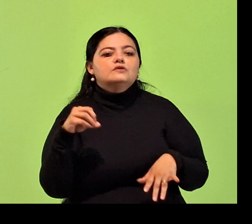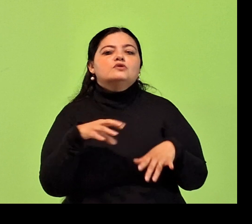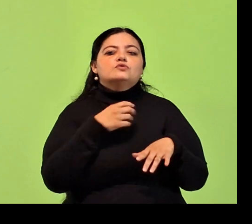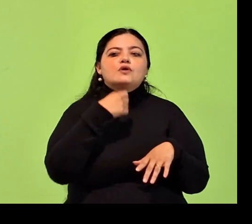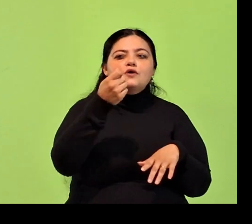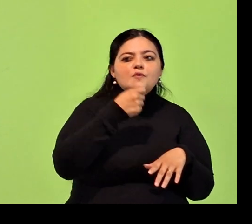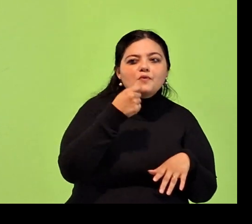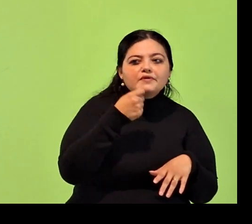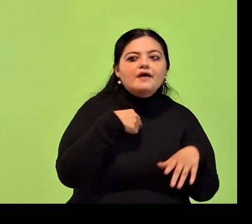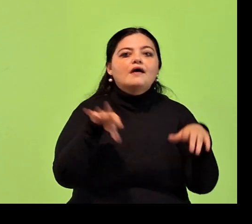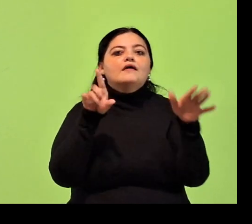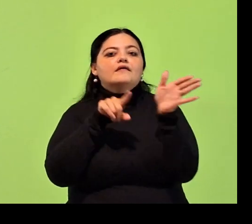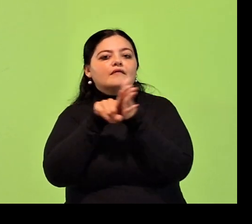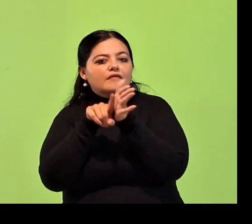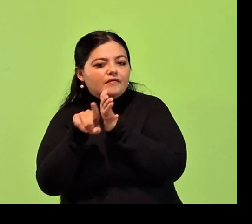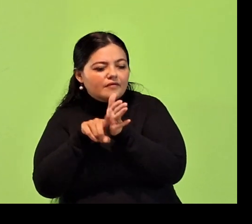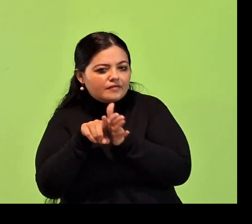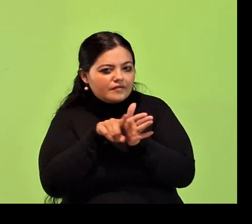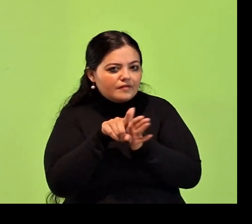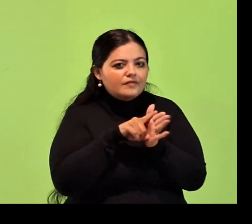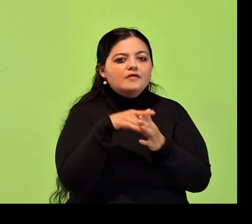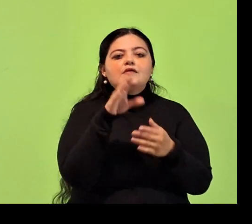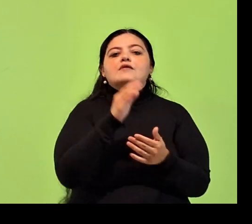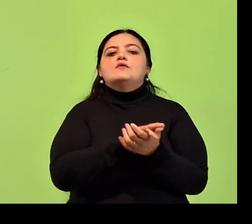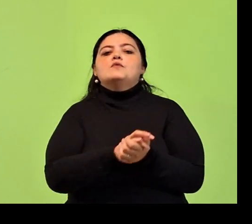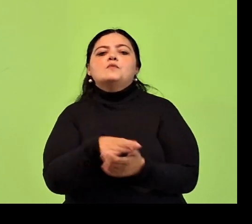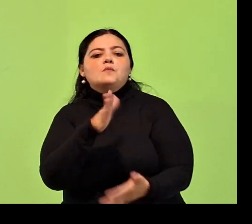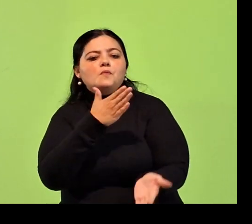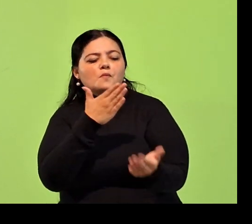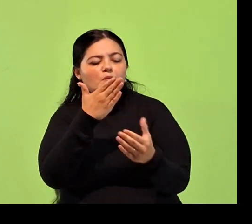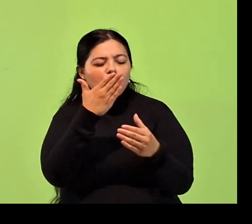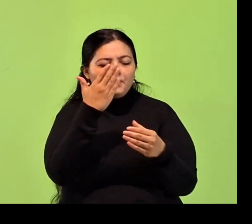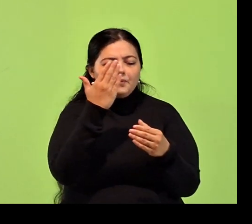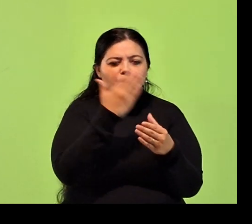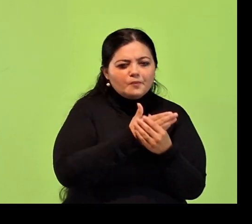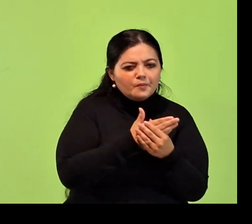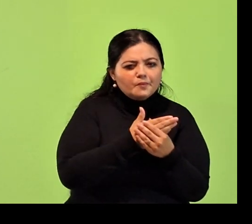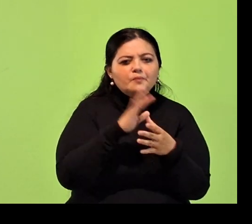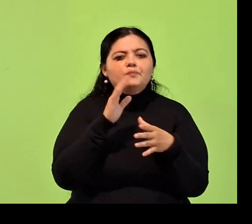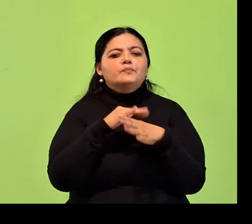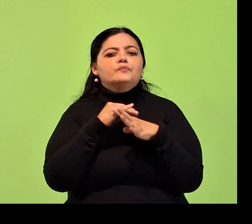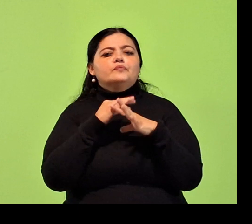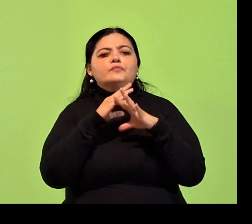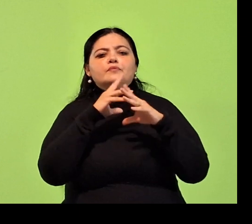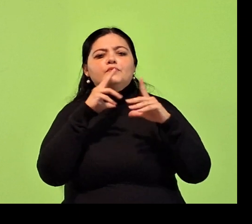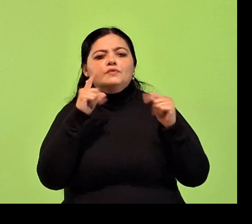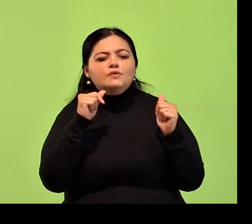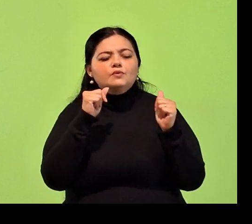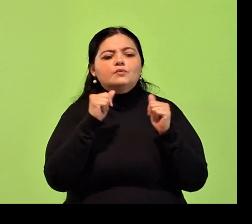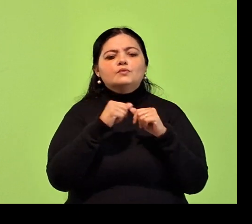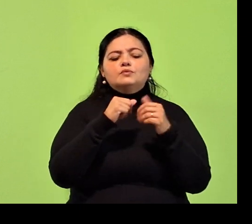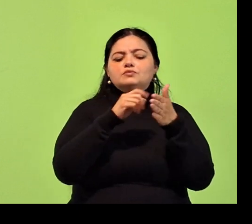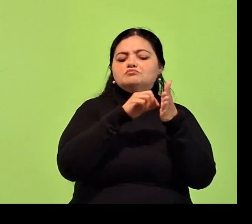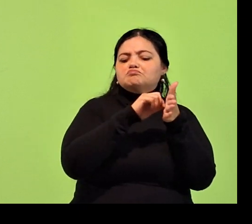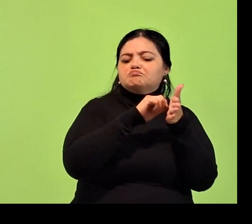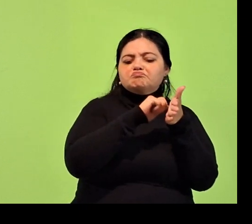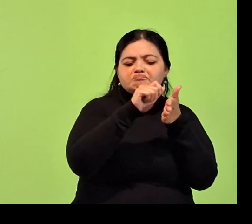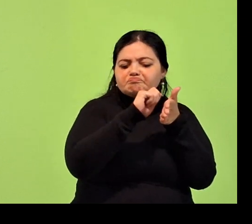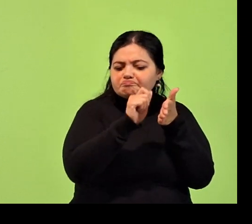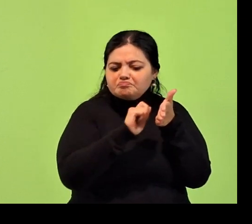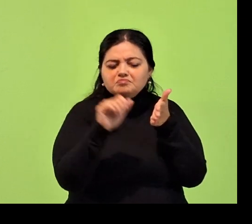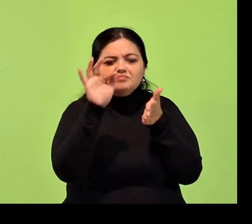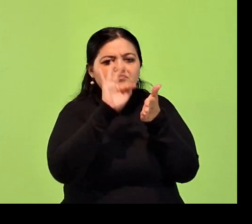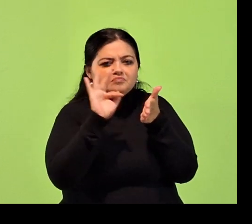reportagens, entrevistas, matérias de jornal, autos de processo, revisões criminais, livros, artigos científicos, dissertações acadêmicas,